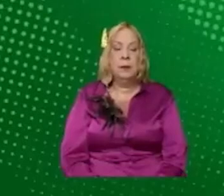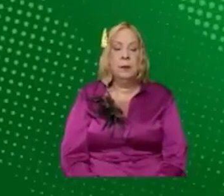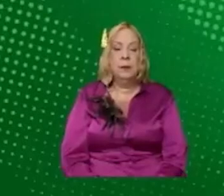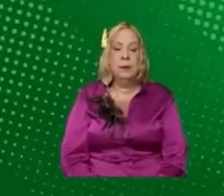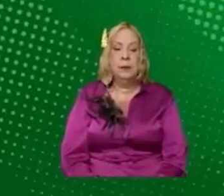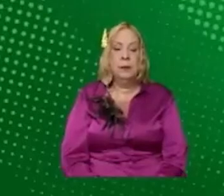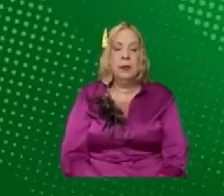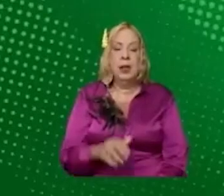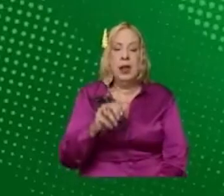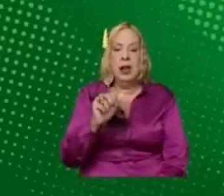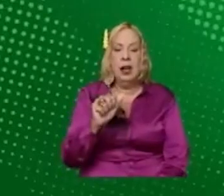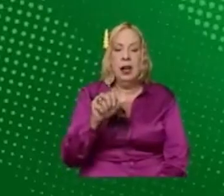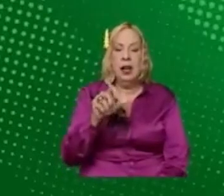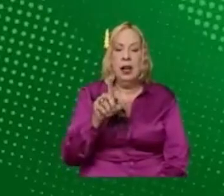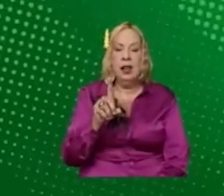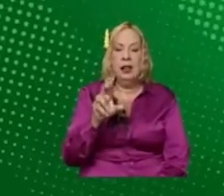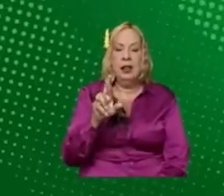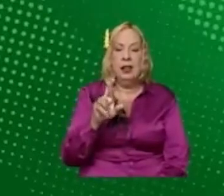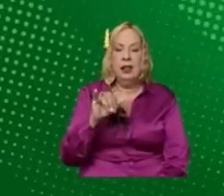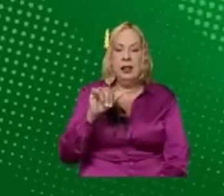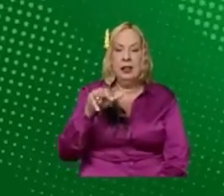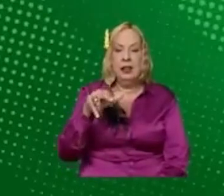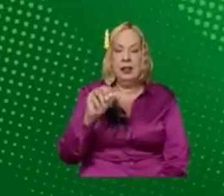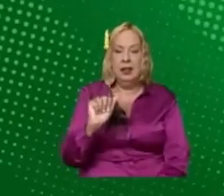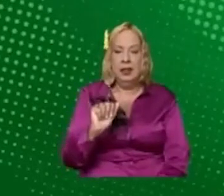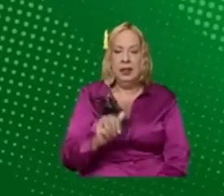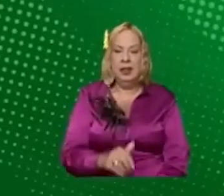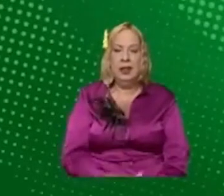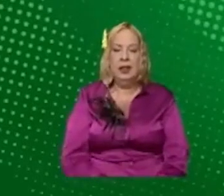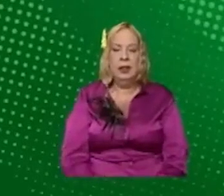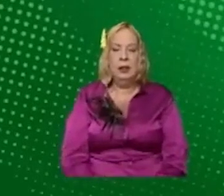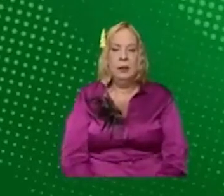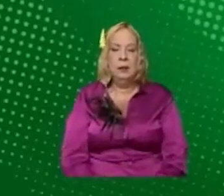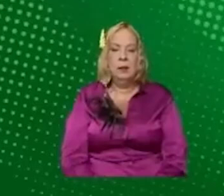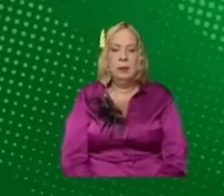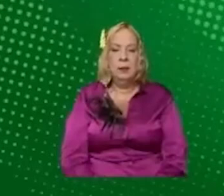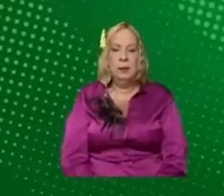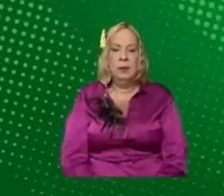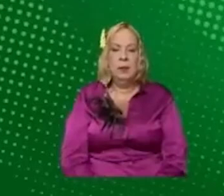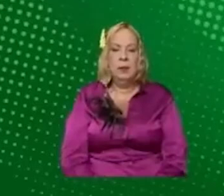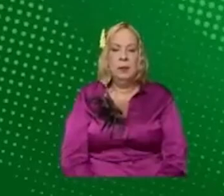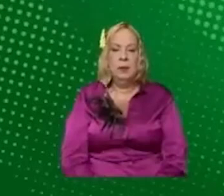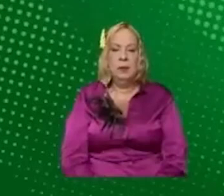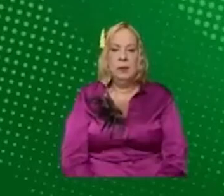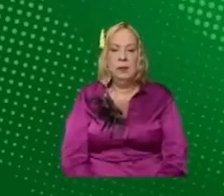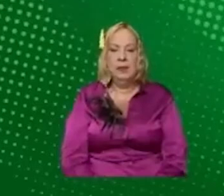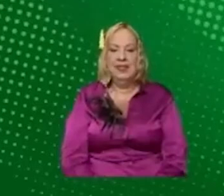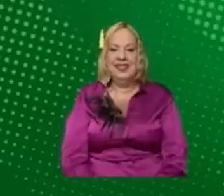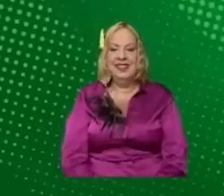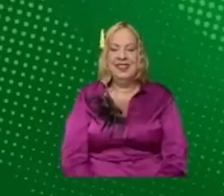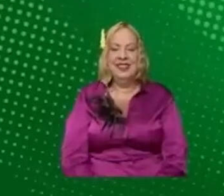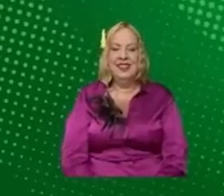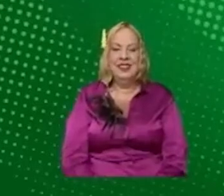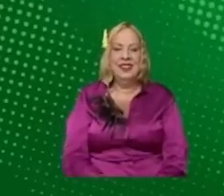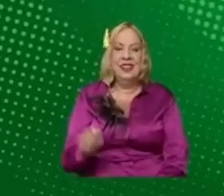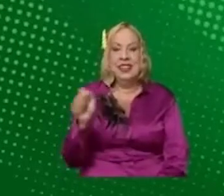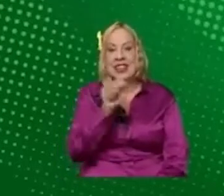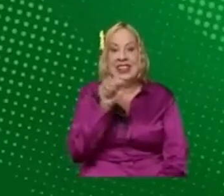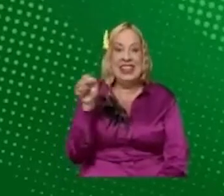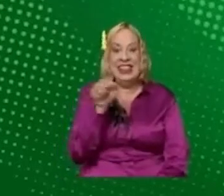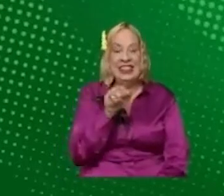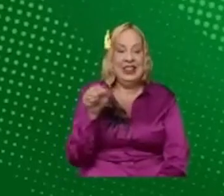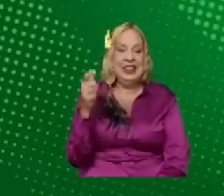Apesar de ter riscado... Né, é, Adriana continua sendo, né? Você quer desistir dela? Desista não,